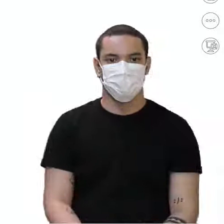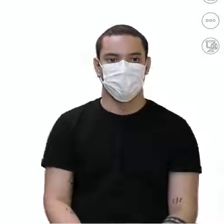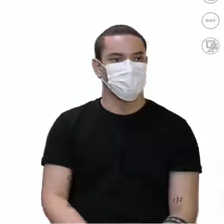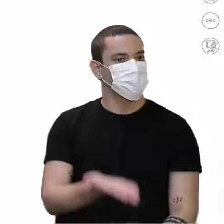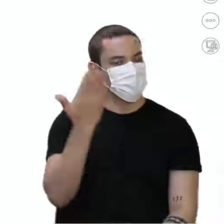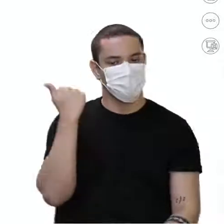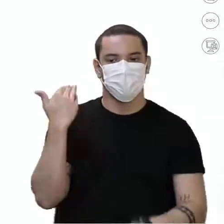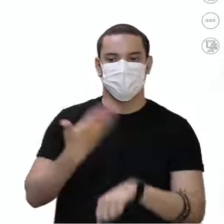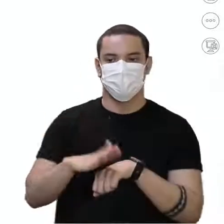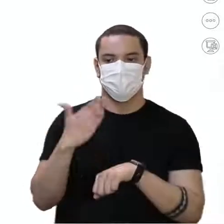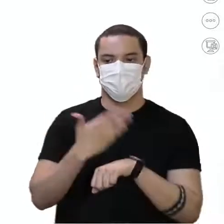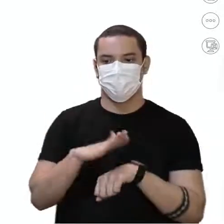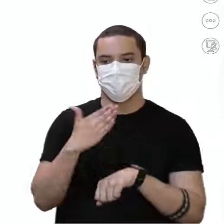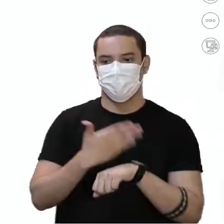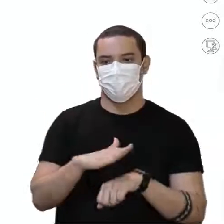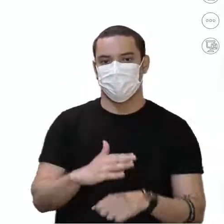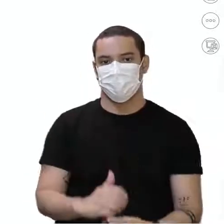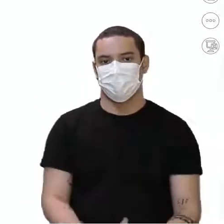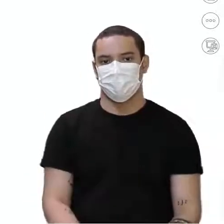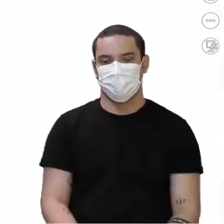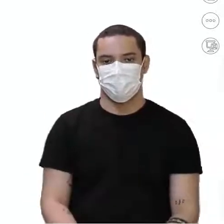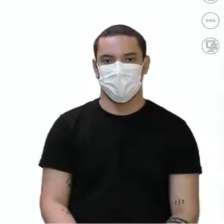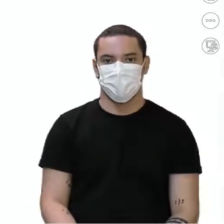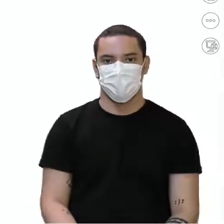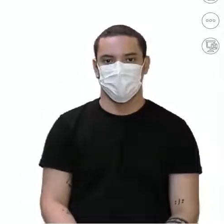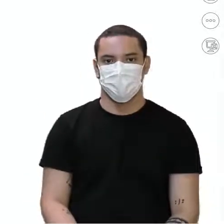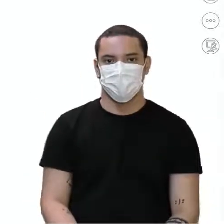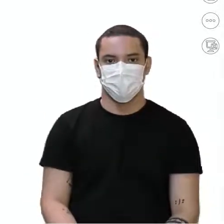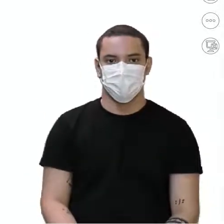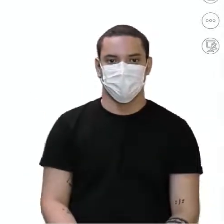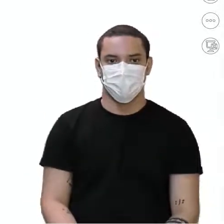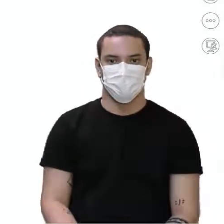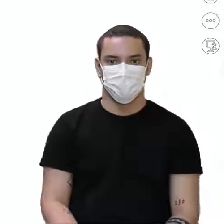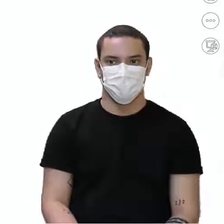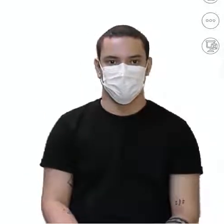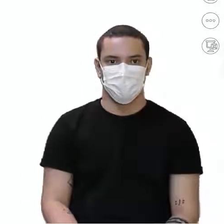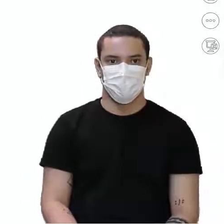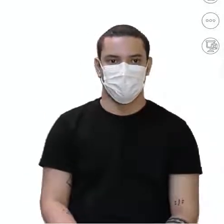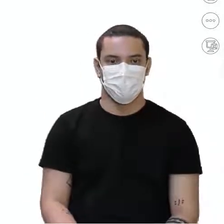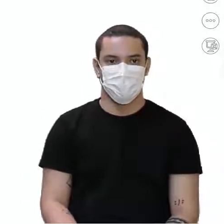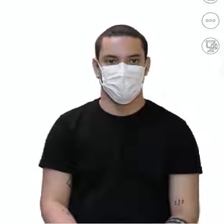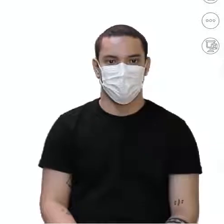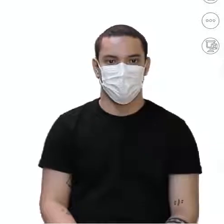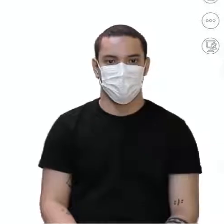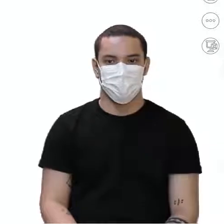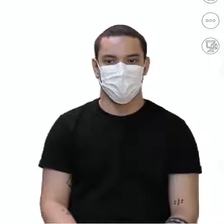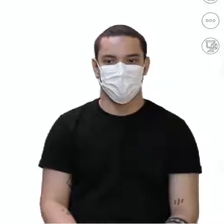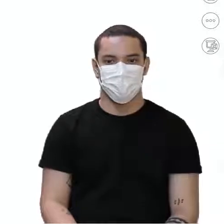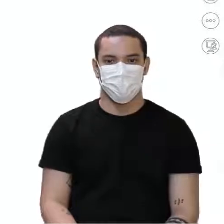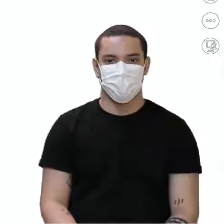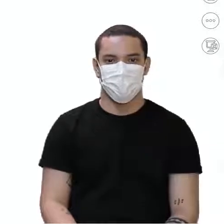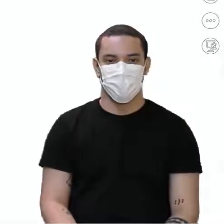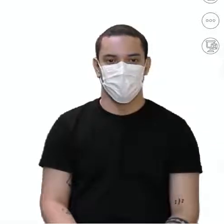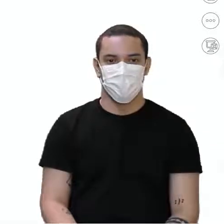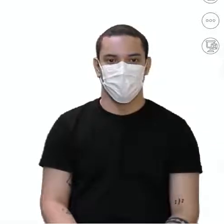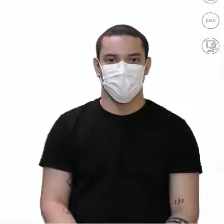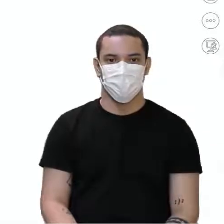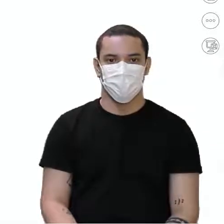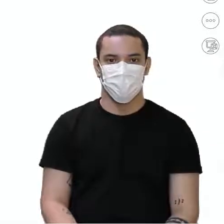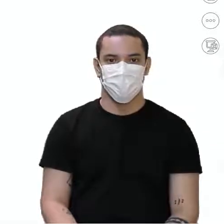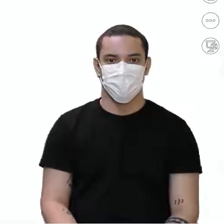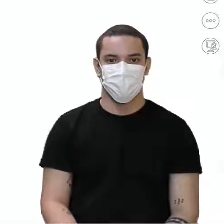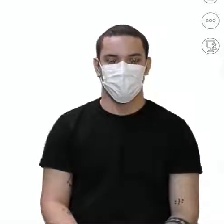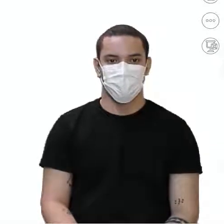Let's practice, vamos praticar, que a gente viu, certo? Aí nós temos aí, ó, interview